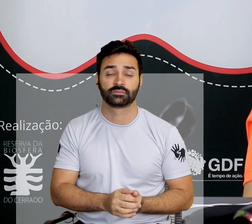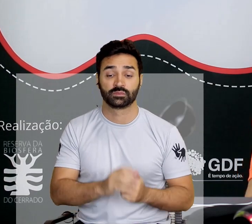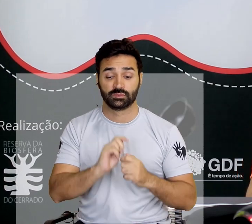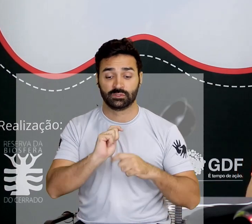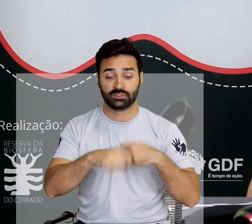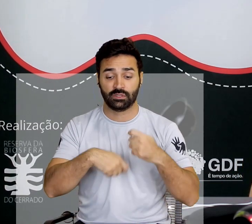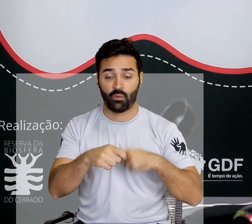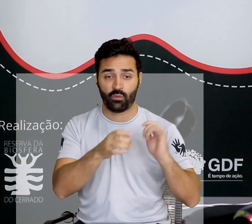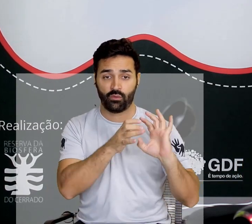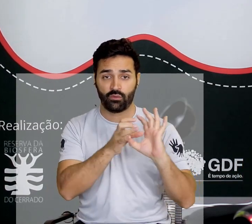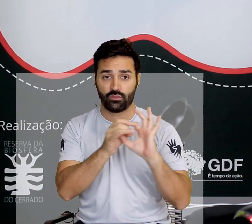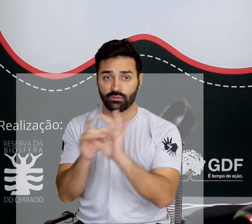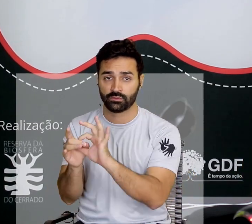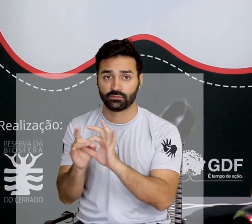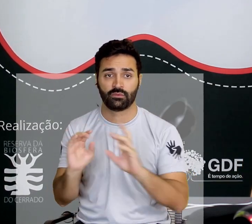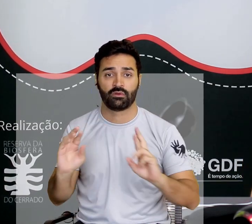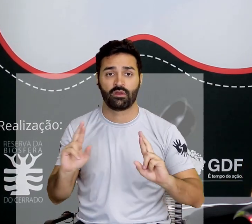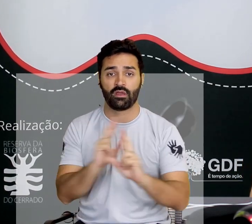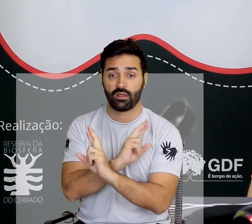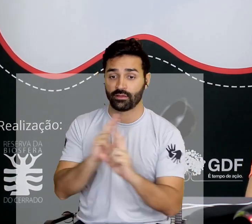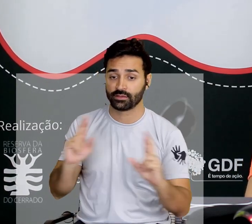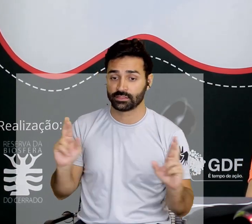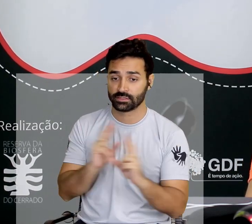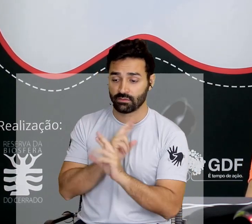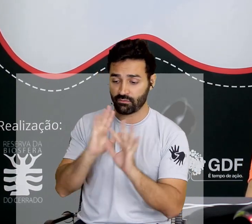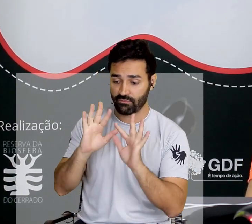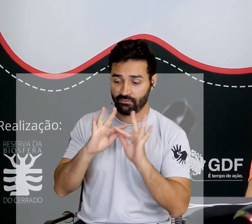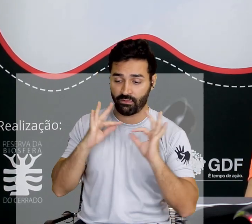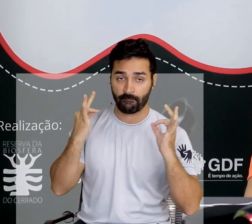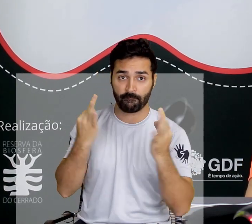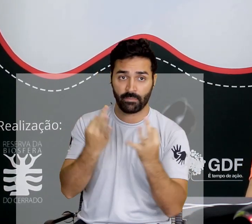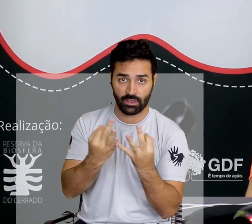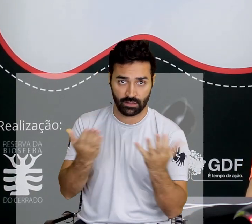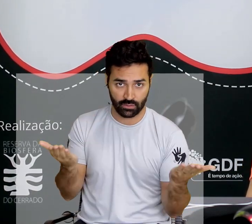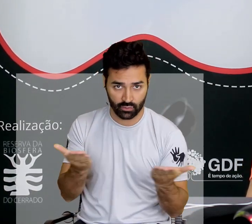contexto, relações familiares que a gente viu hoje.